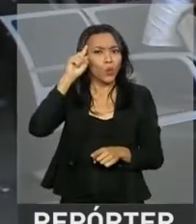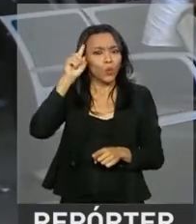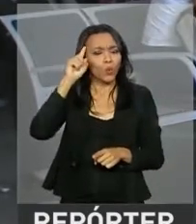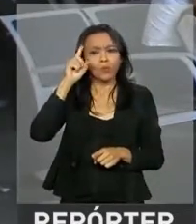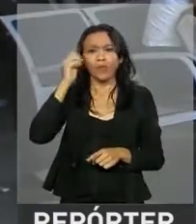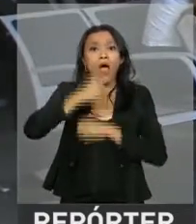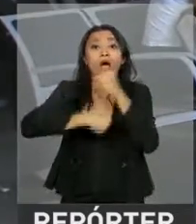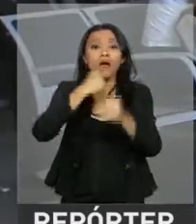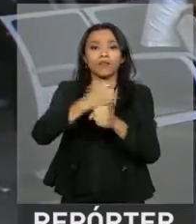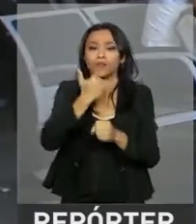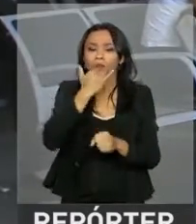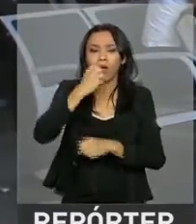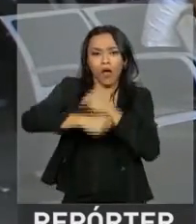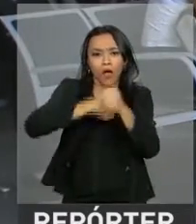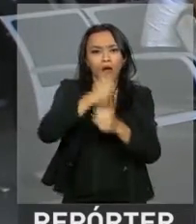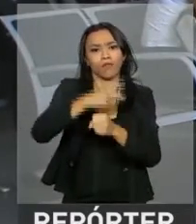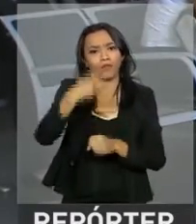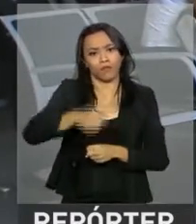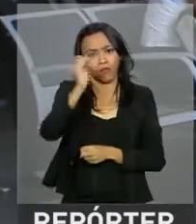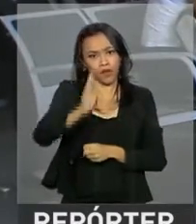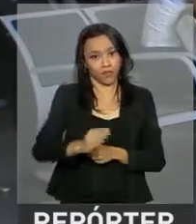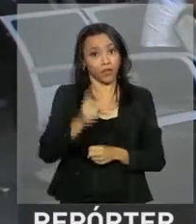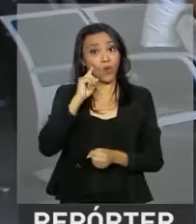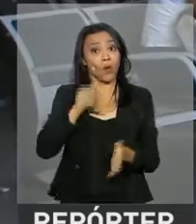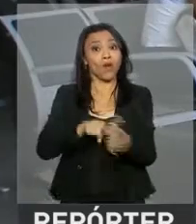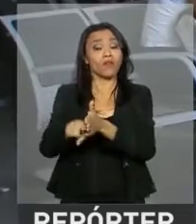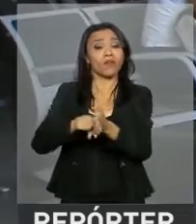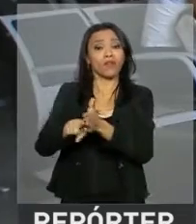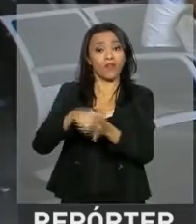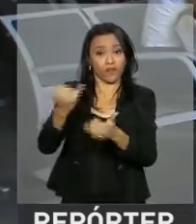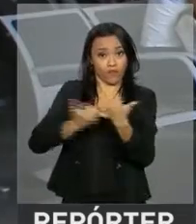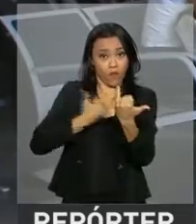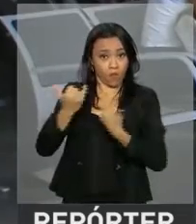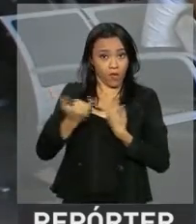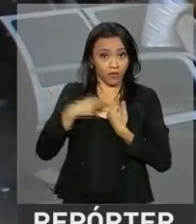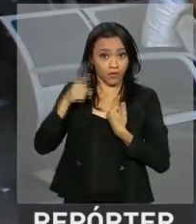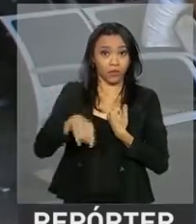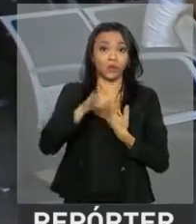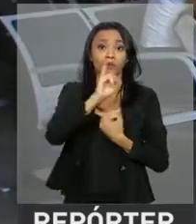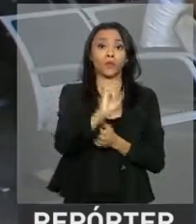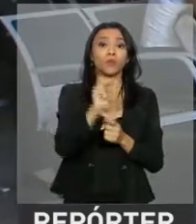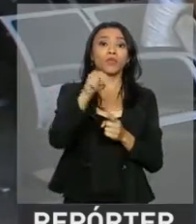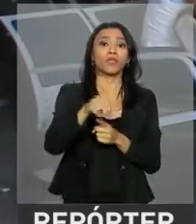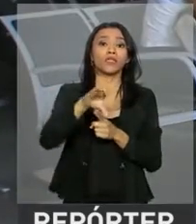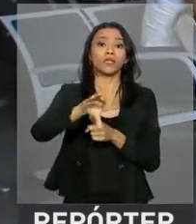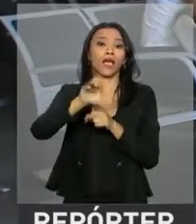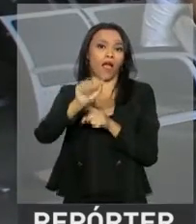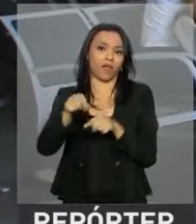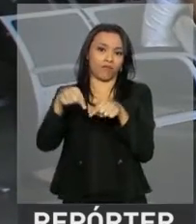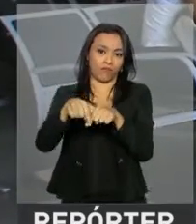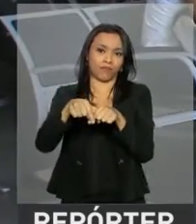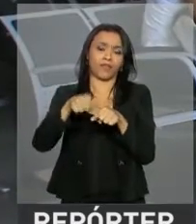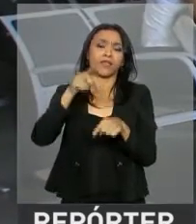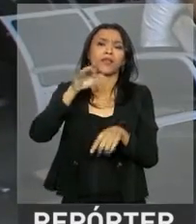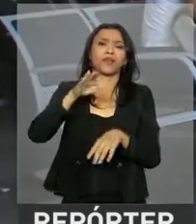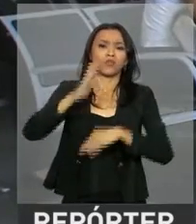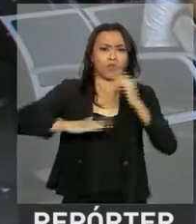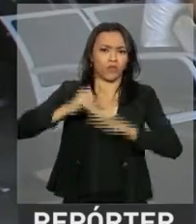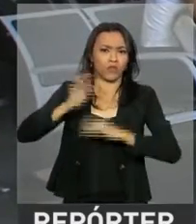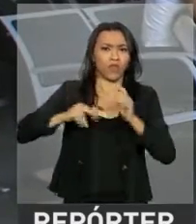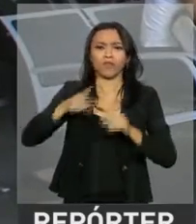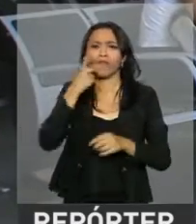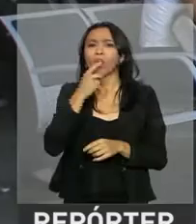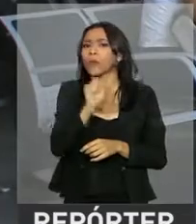no brasil de acordo com dados do instituto nacional do câncer inca segundo especialistas 70%